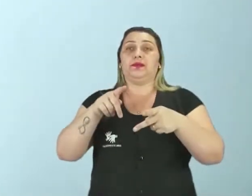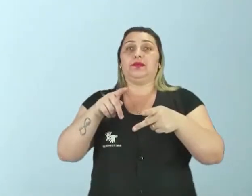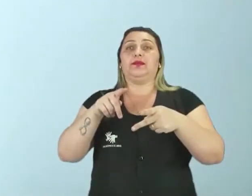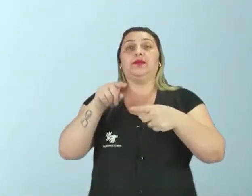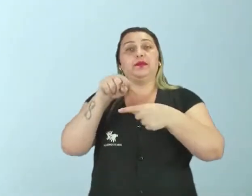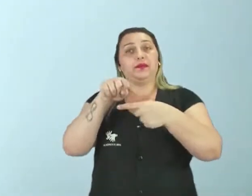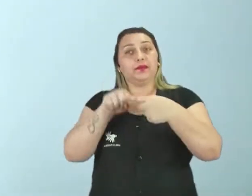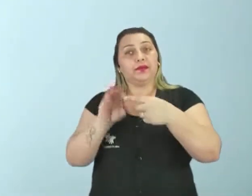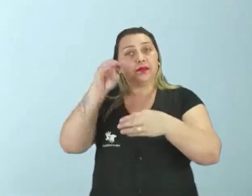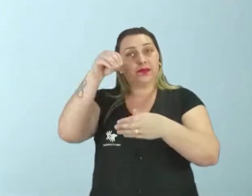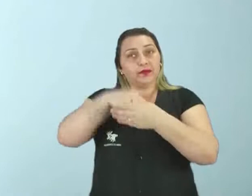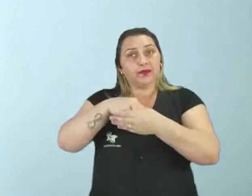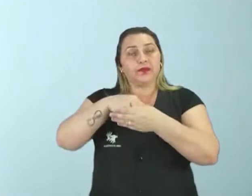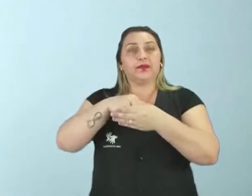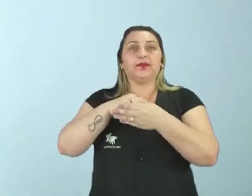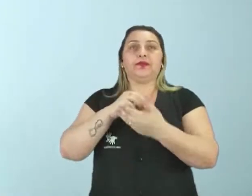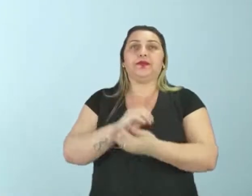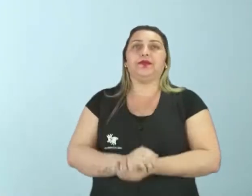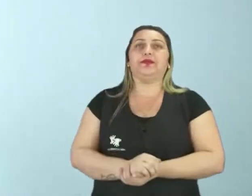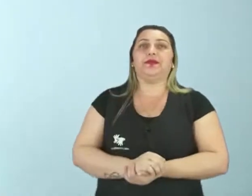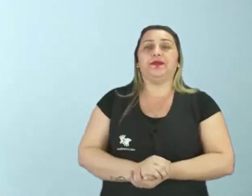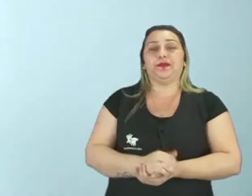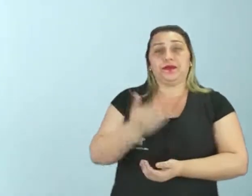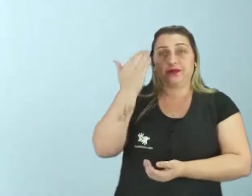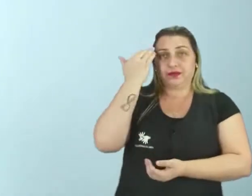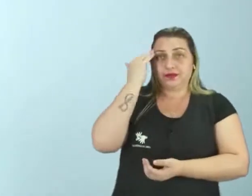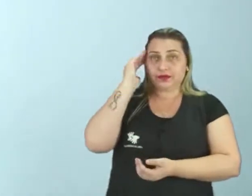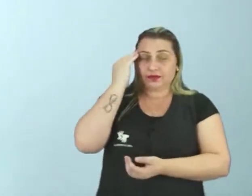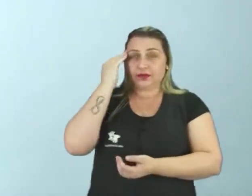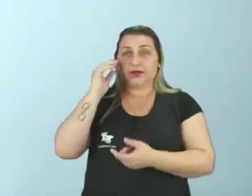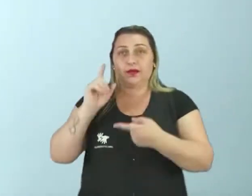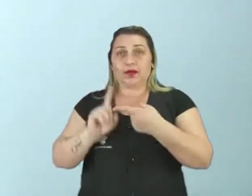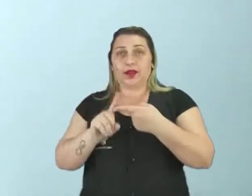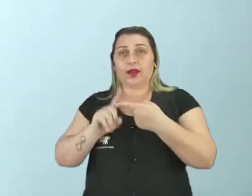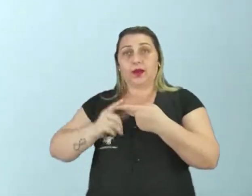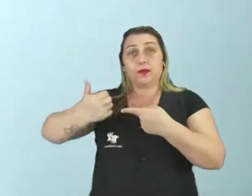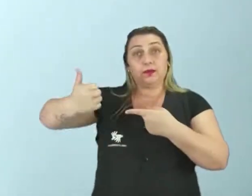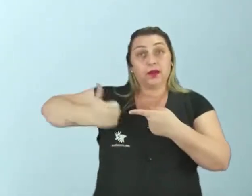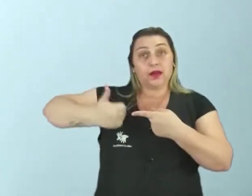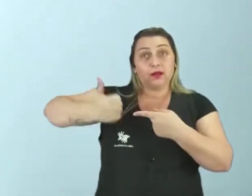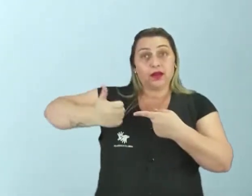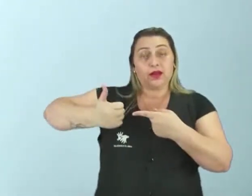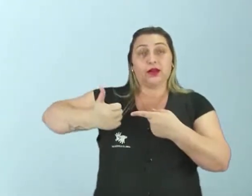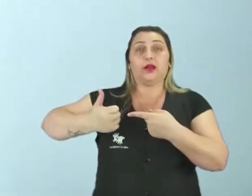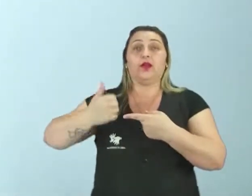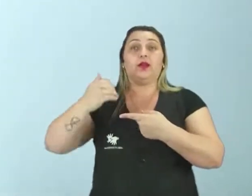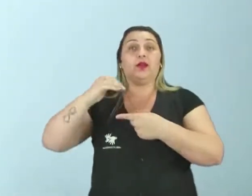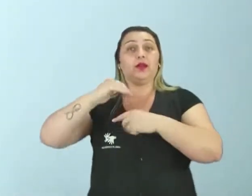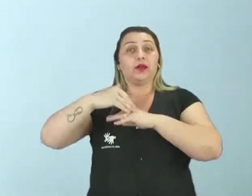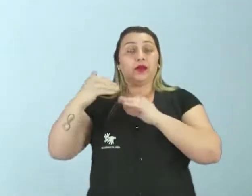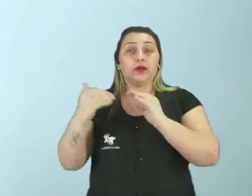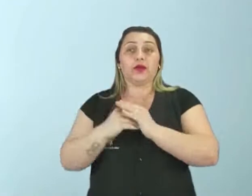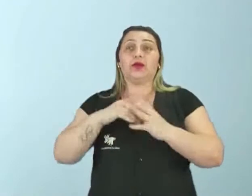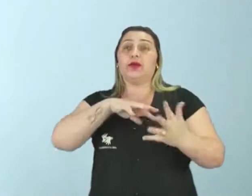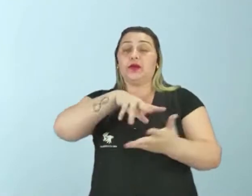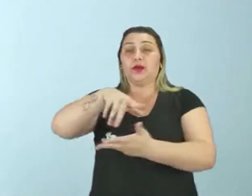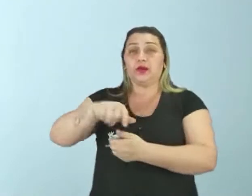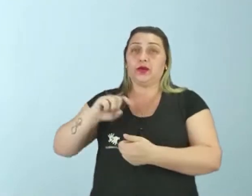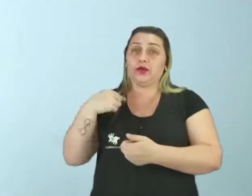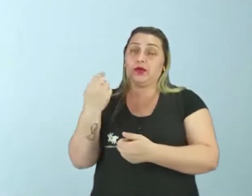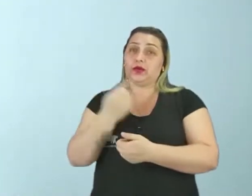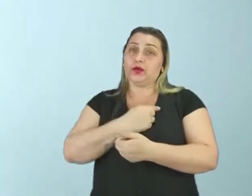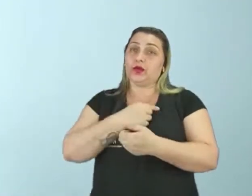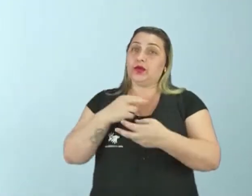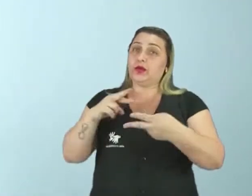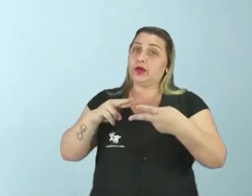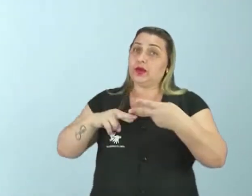desses setores? Bem, nós vamos entender que o setor primário vai ser tudo aquilo que engloba a questão dos nossos